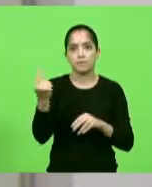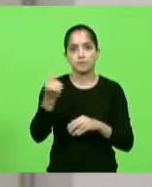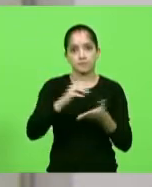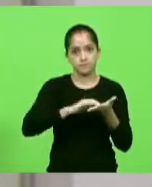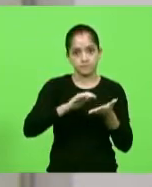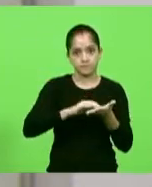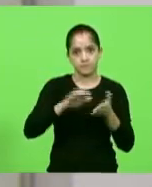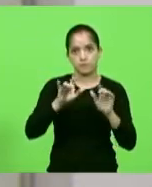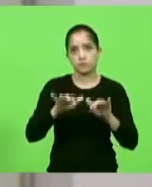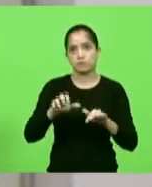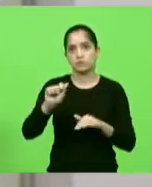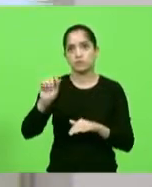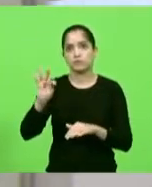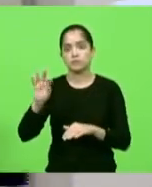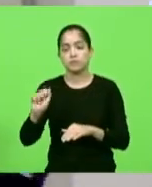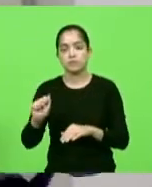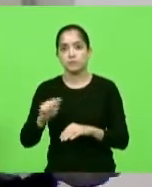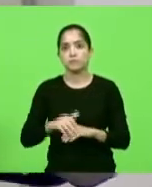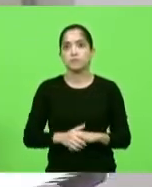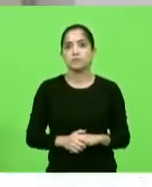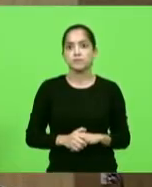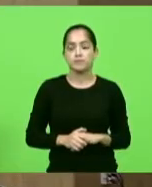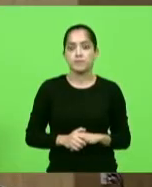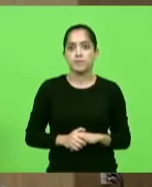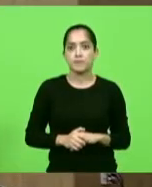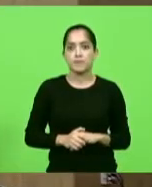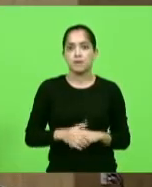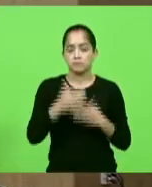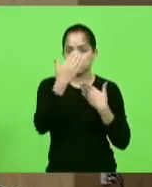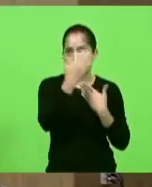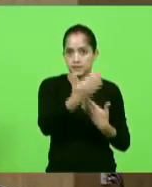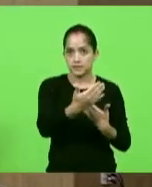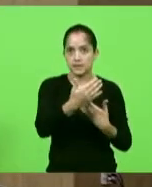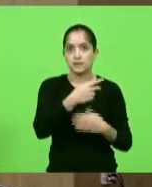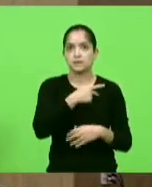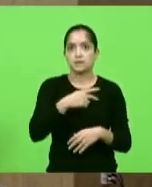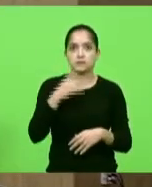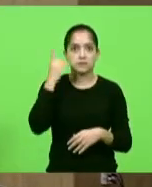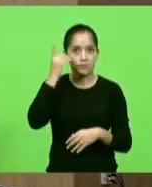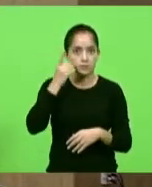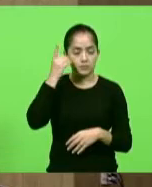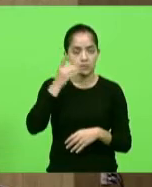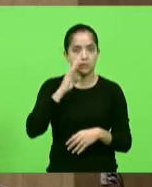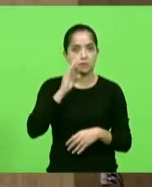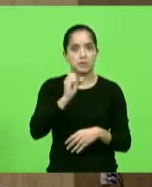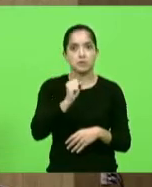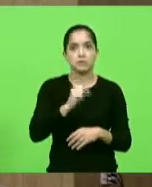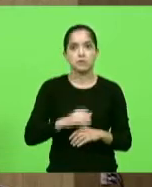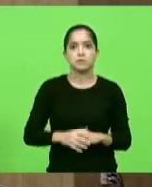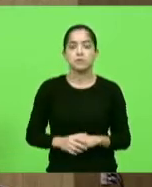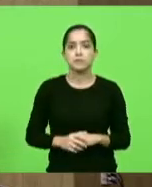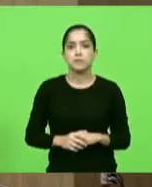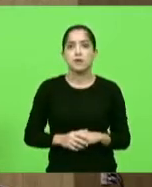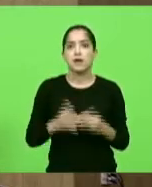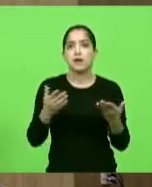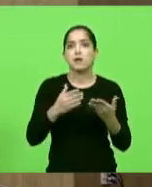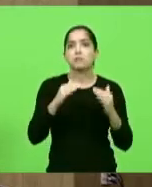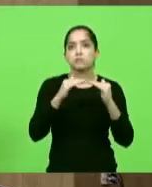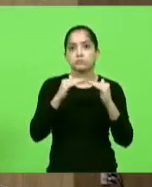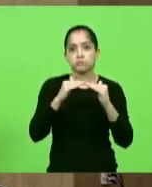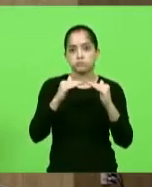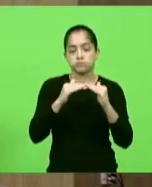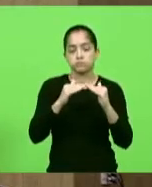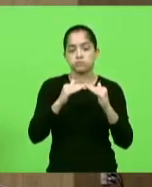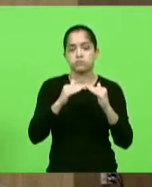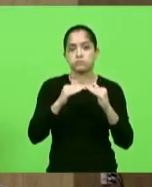secretário, lavrei a presente ata. Muito obrigado, deputado Alba. Em consonância com o artigo, o parágrafo